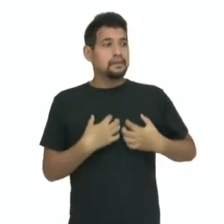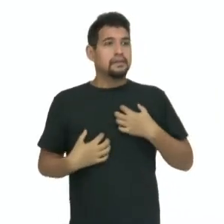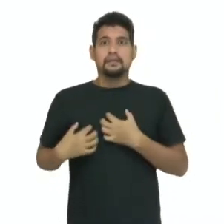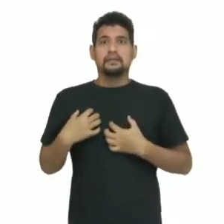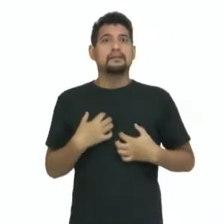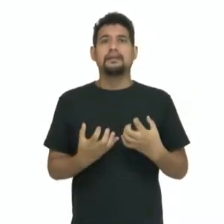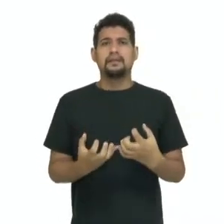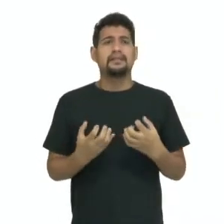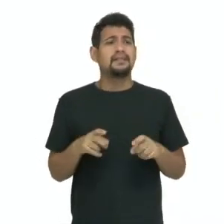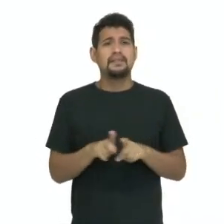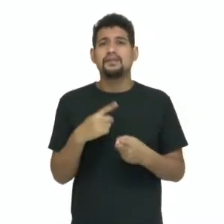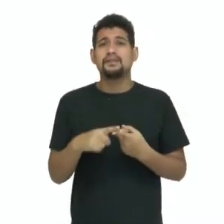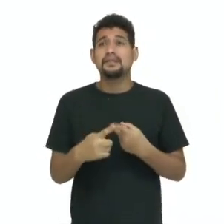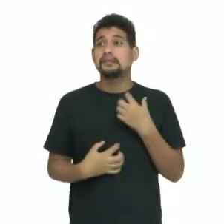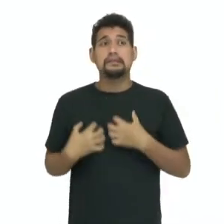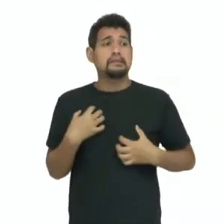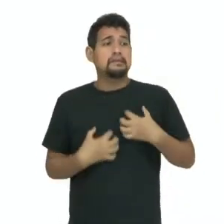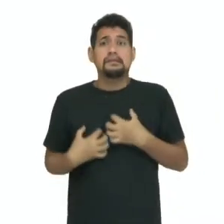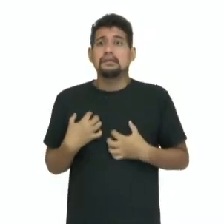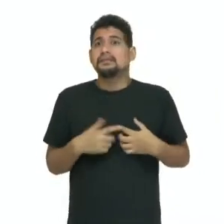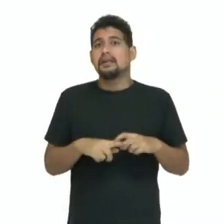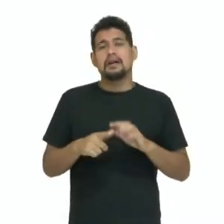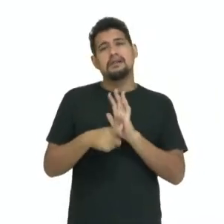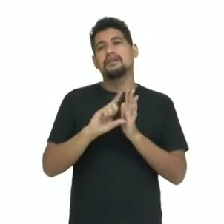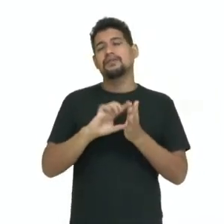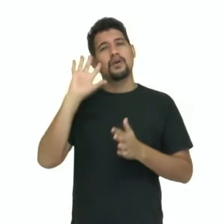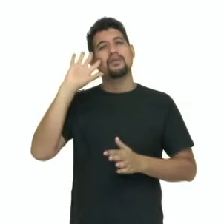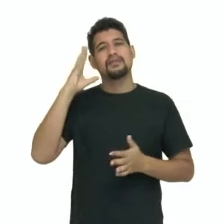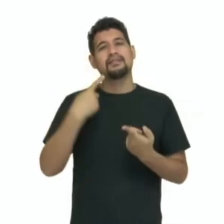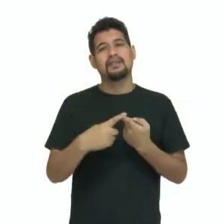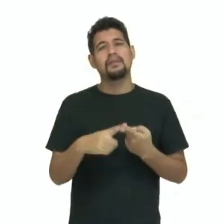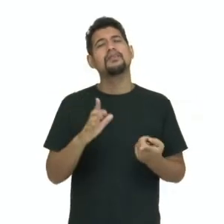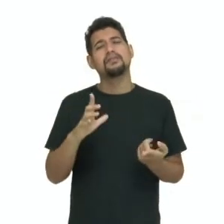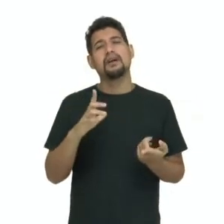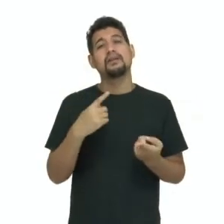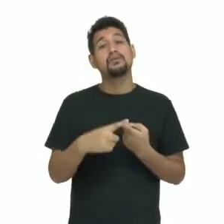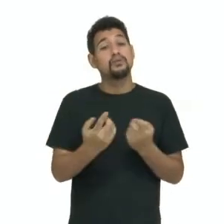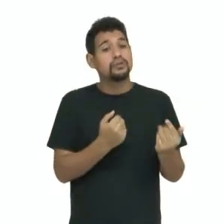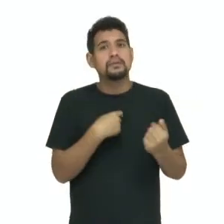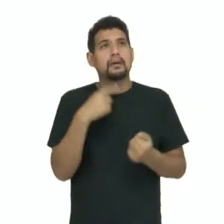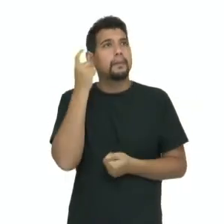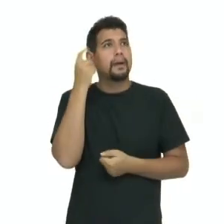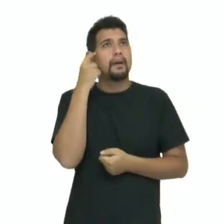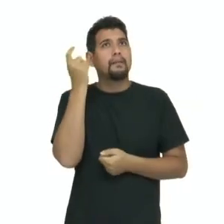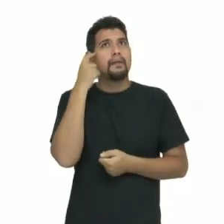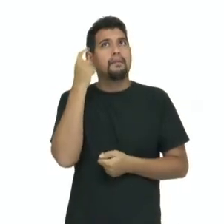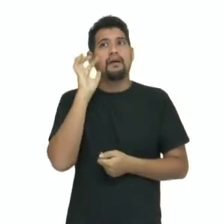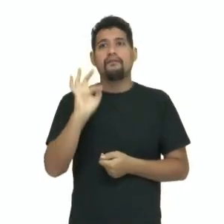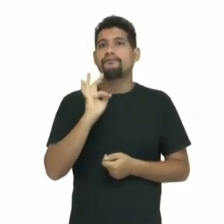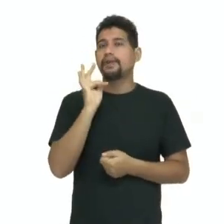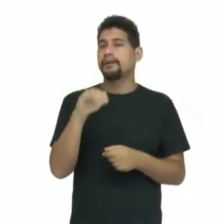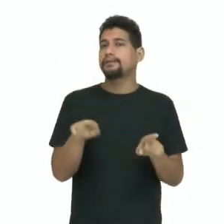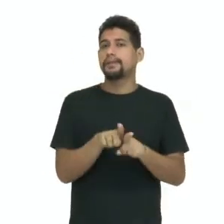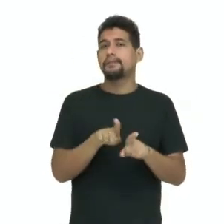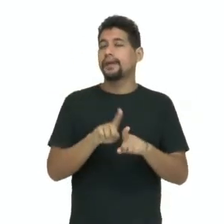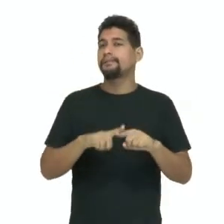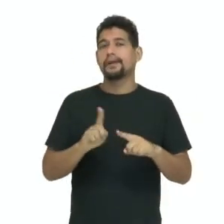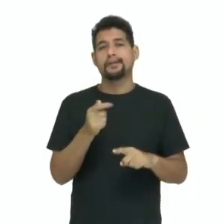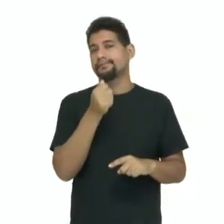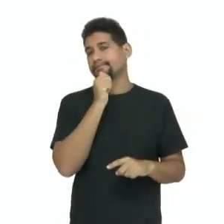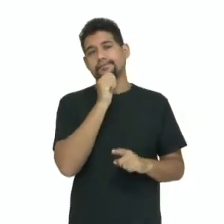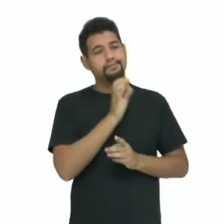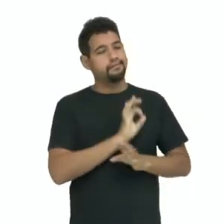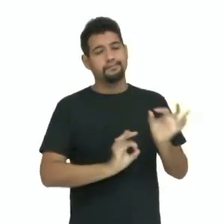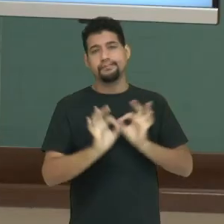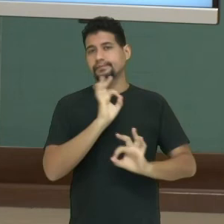mesmo, sofrer por antecipação. Então, o jovem começa a pensar no seu futuro e não há um planejamento,